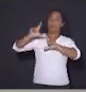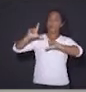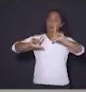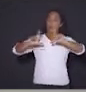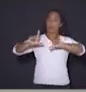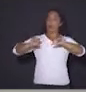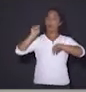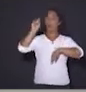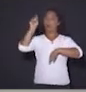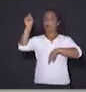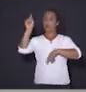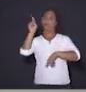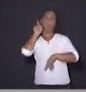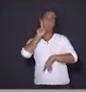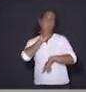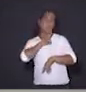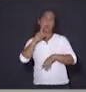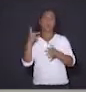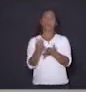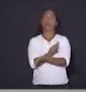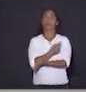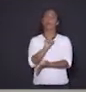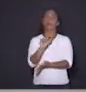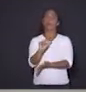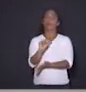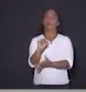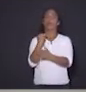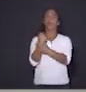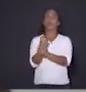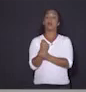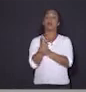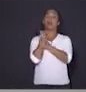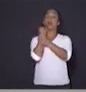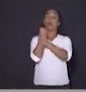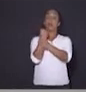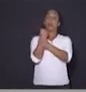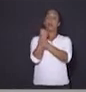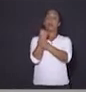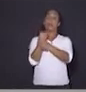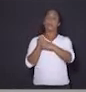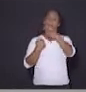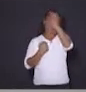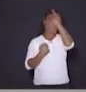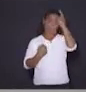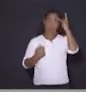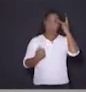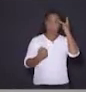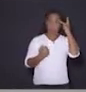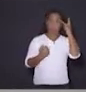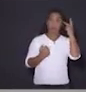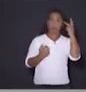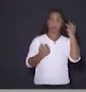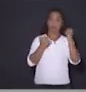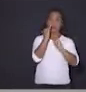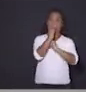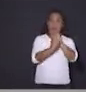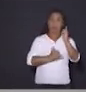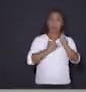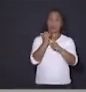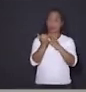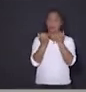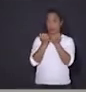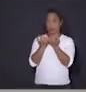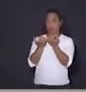unidos mas a neutralidade da rede a garantia de que a quente fornece o acesso à conexão à internet